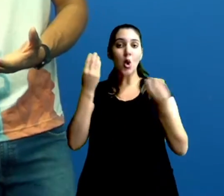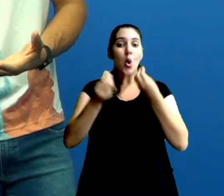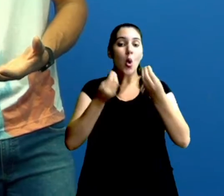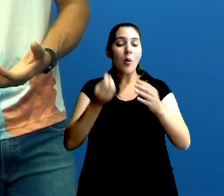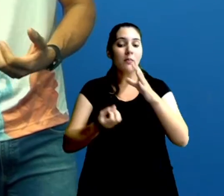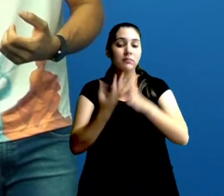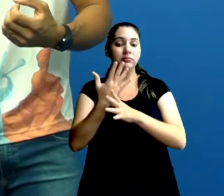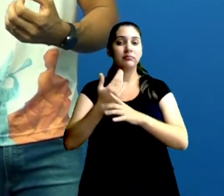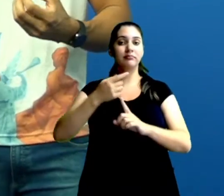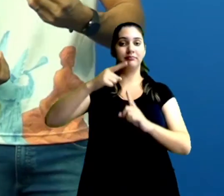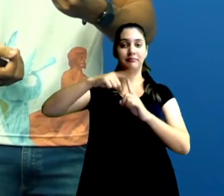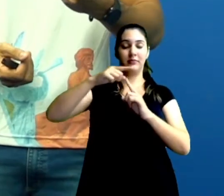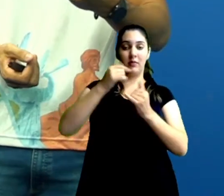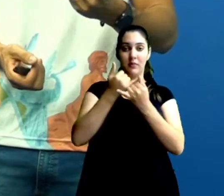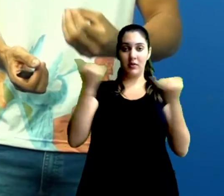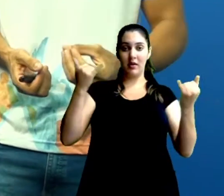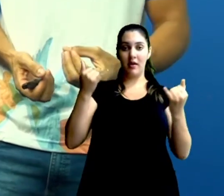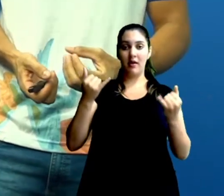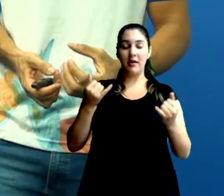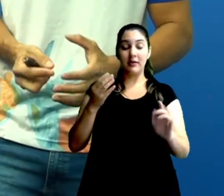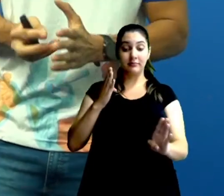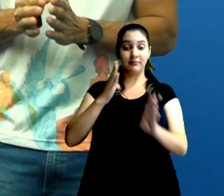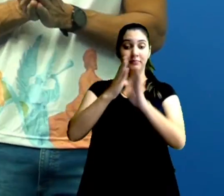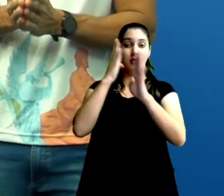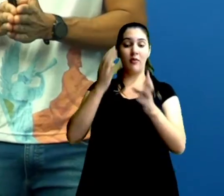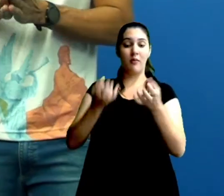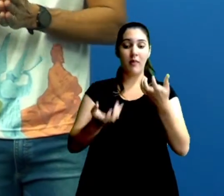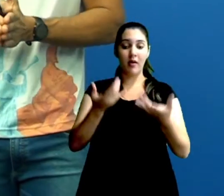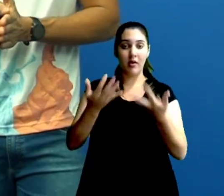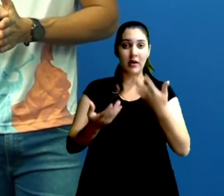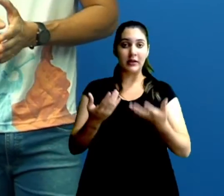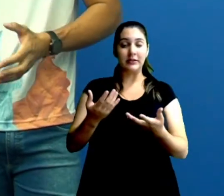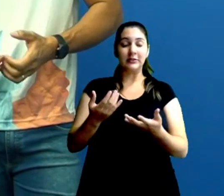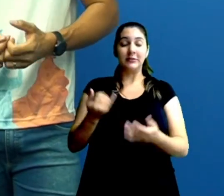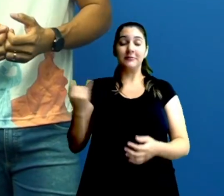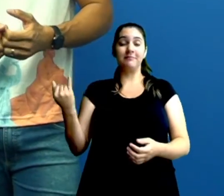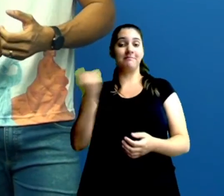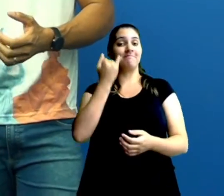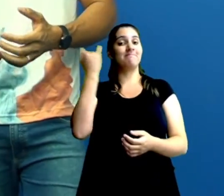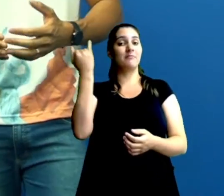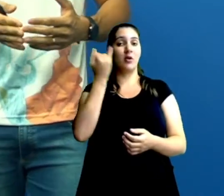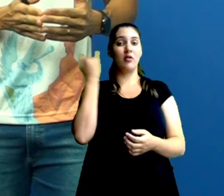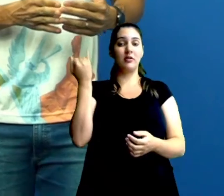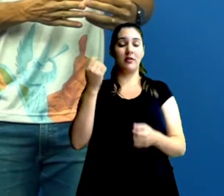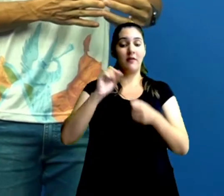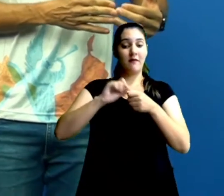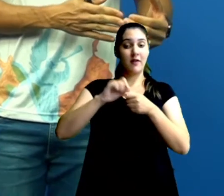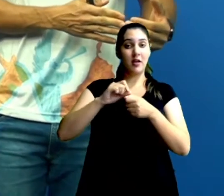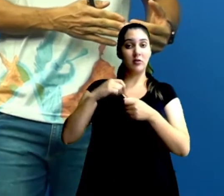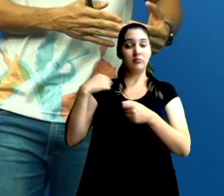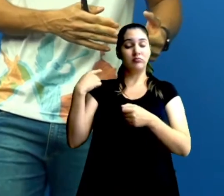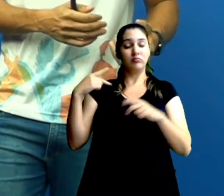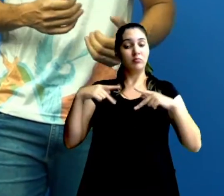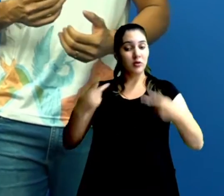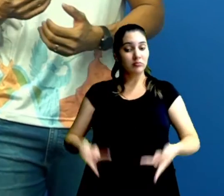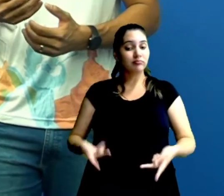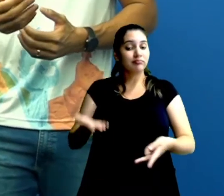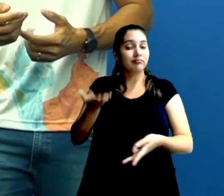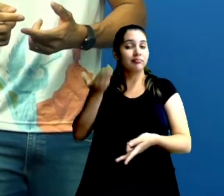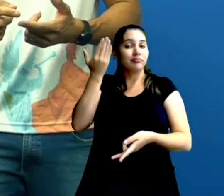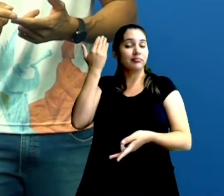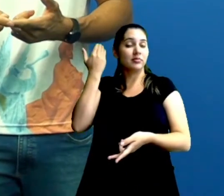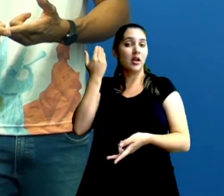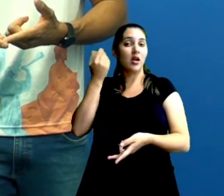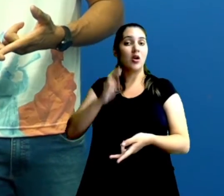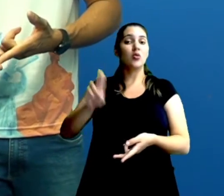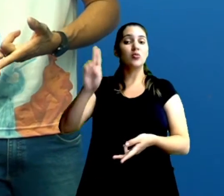fonte de energia? A descoberta do fogo foi um grande feito realizado por nossos ancestrais, utilizado